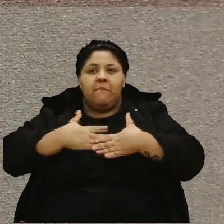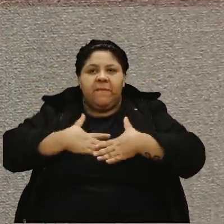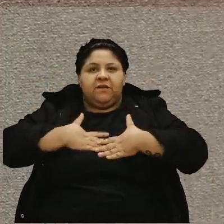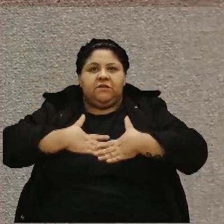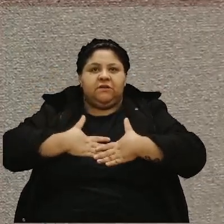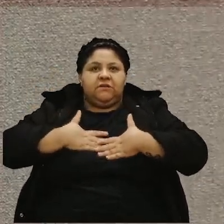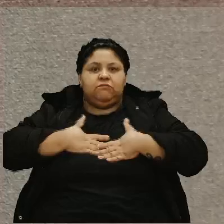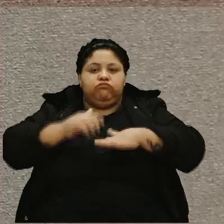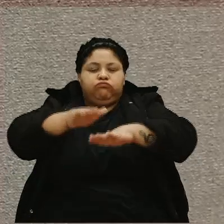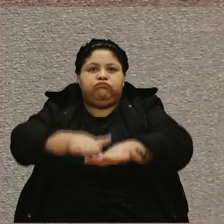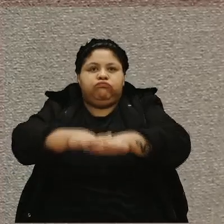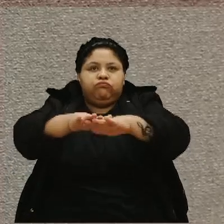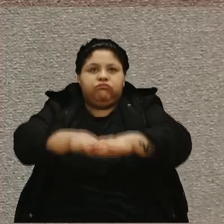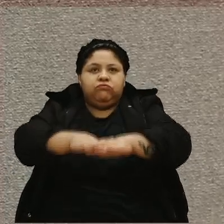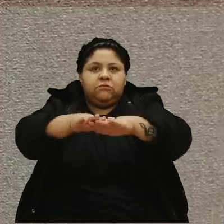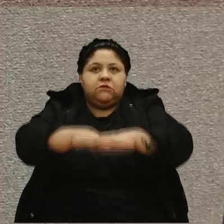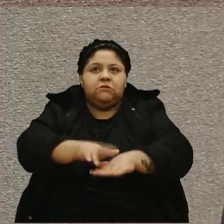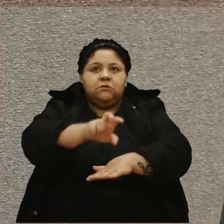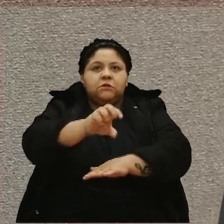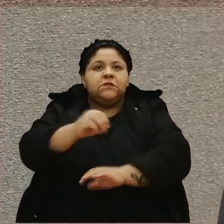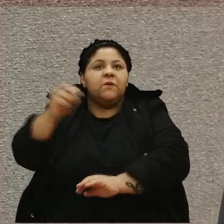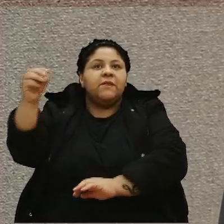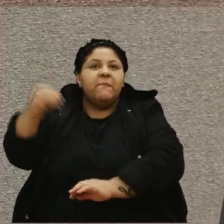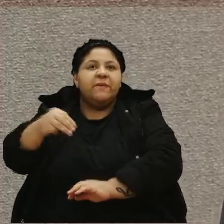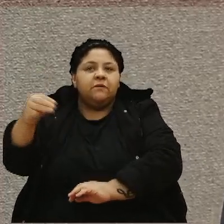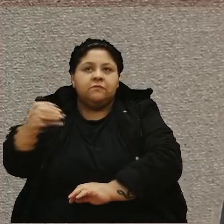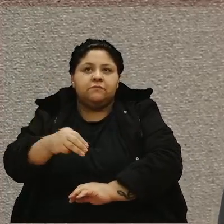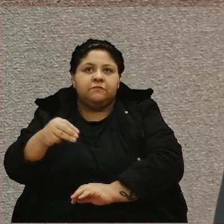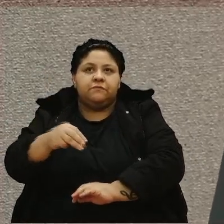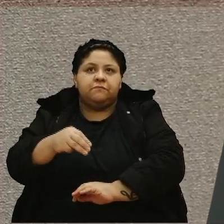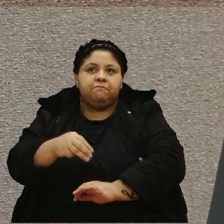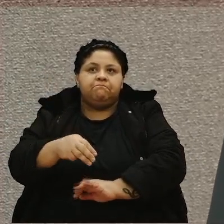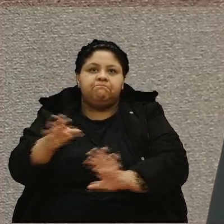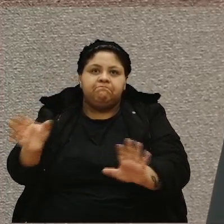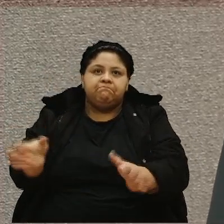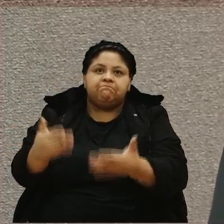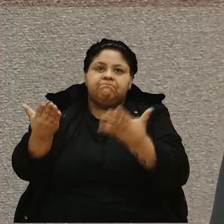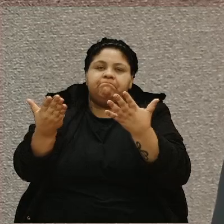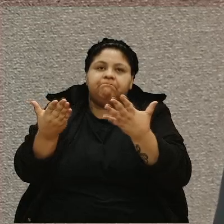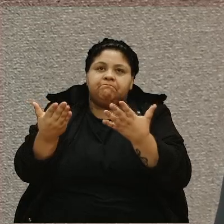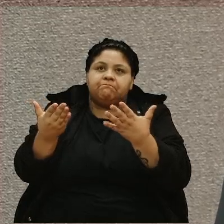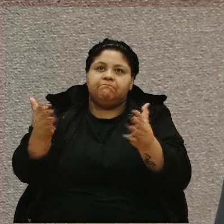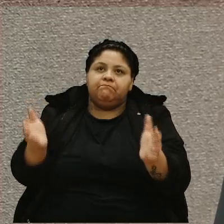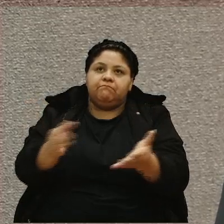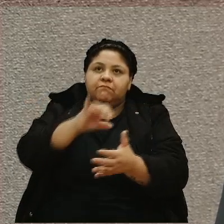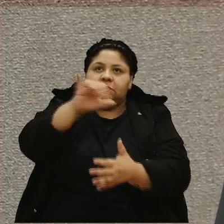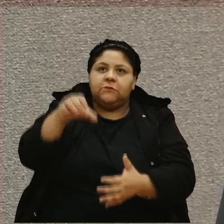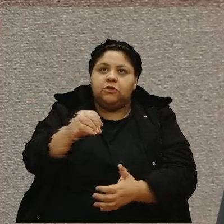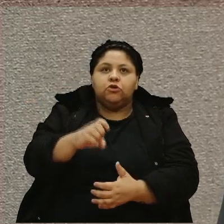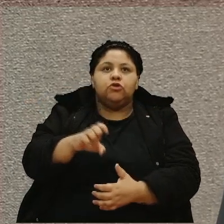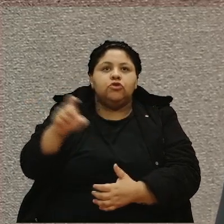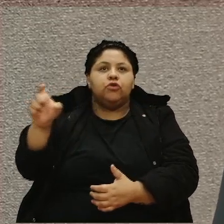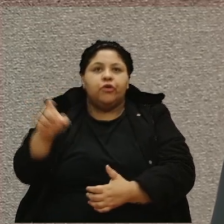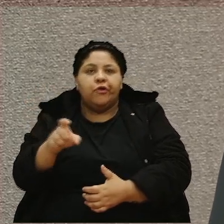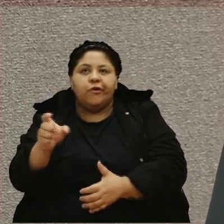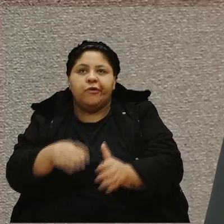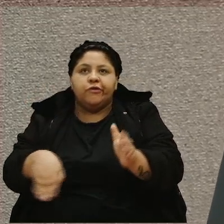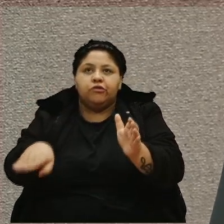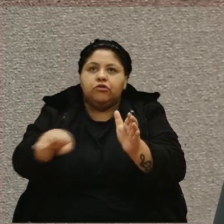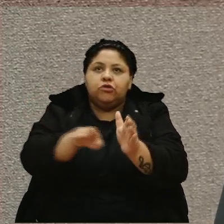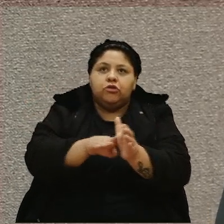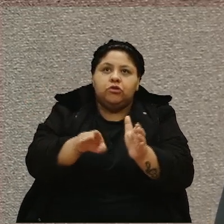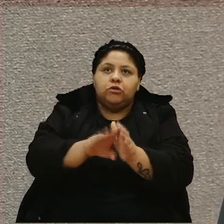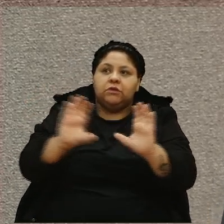lá permanecemos por cerca de 50 minutos, tentando reanimar o senhor José Luiz Roça. Chegaram as equipes